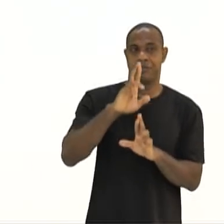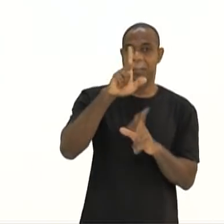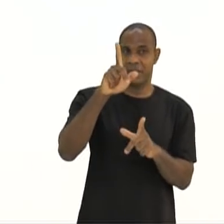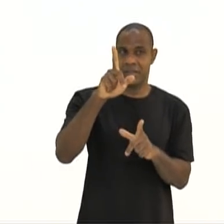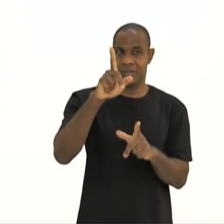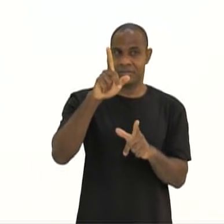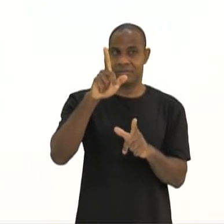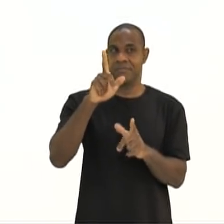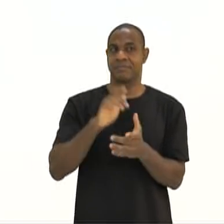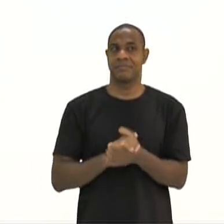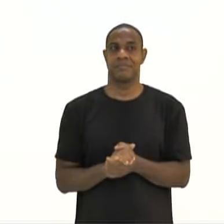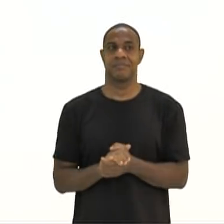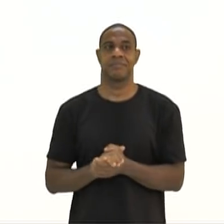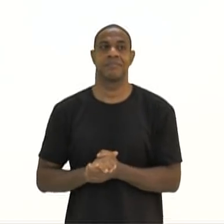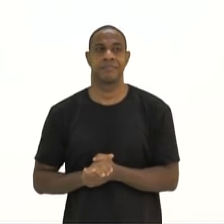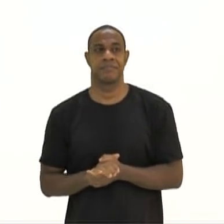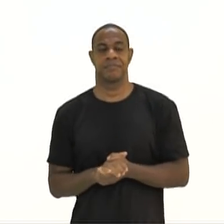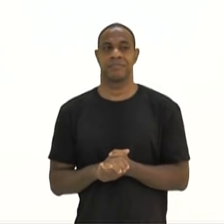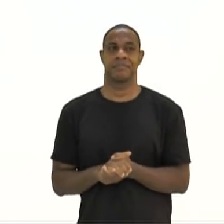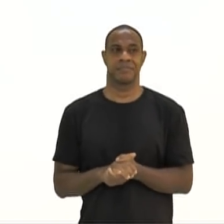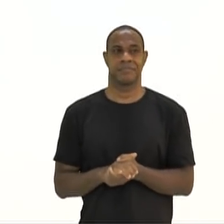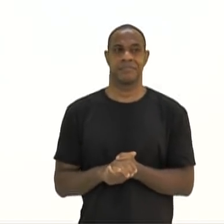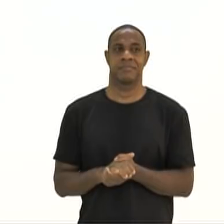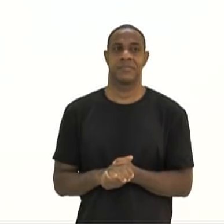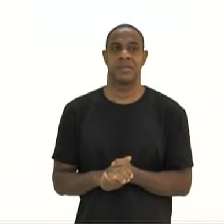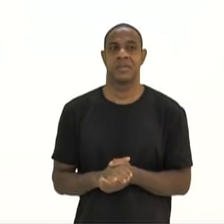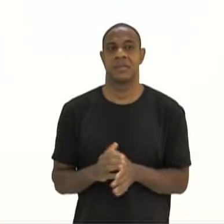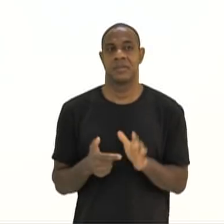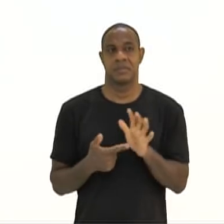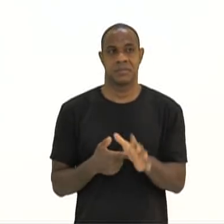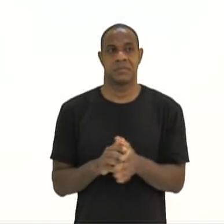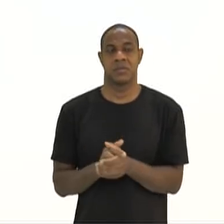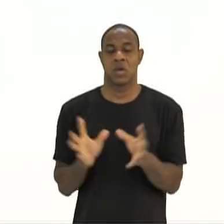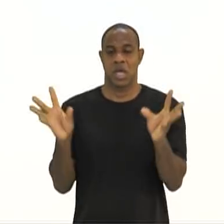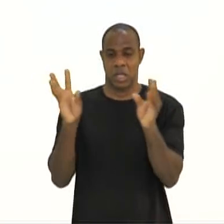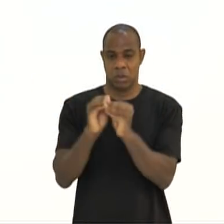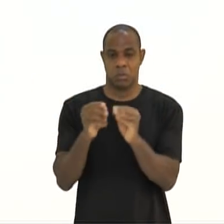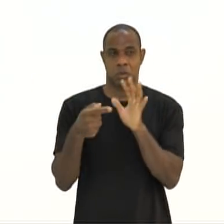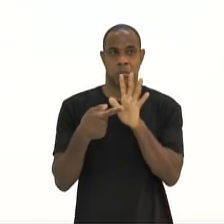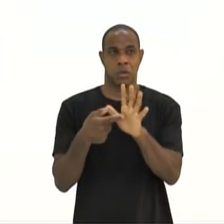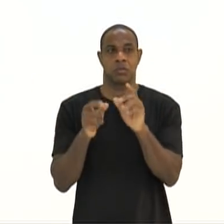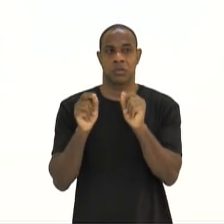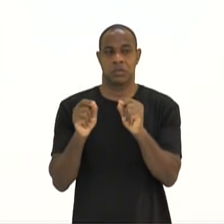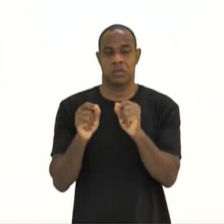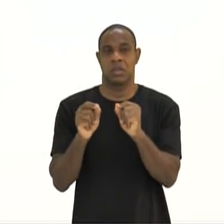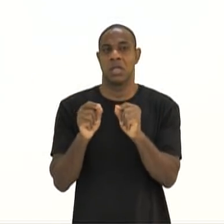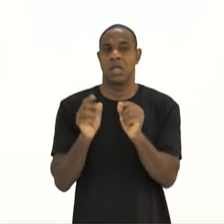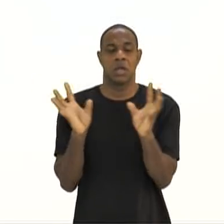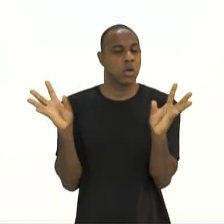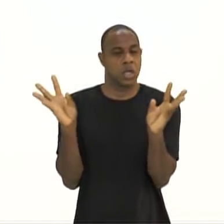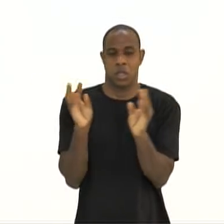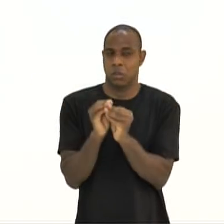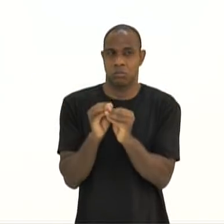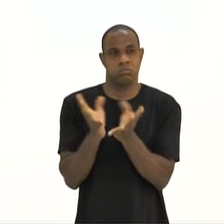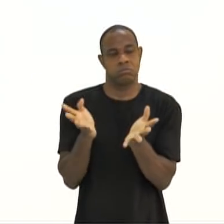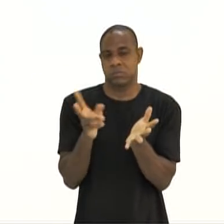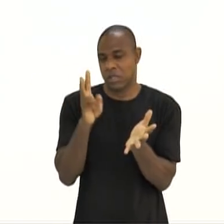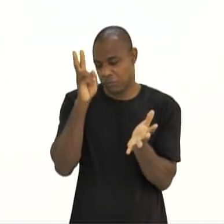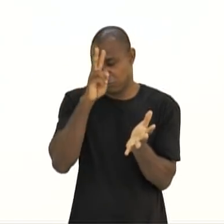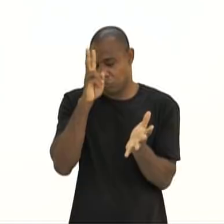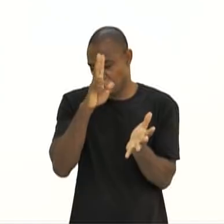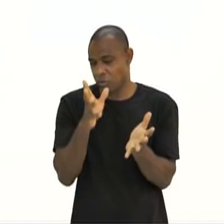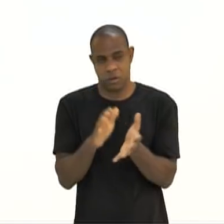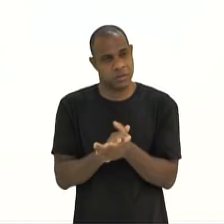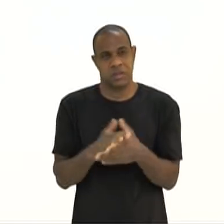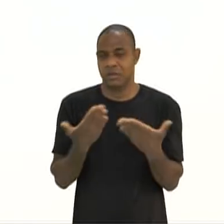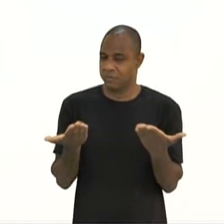entre sinopse e resumo, né? Por um lado, o resumo só traz ali uma síntese da história, do enredo,